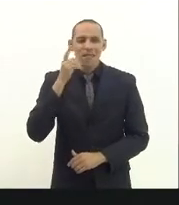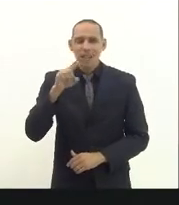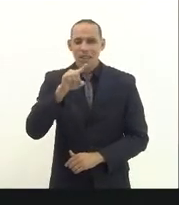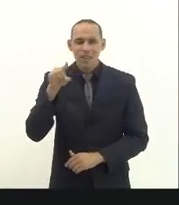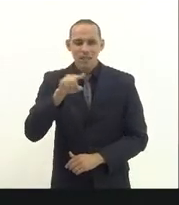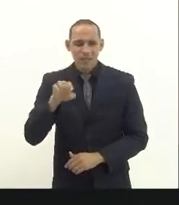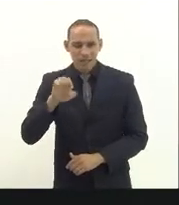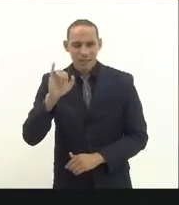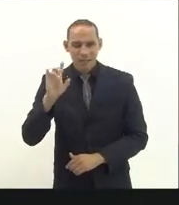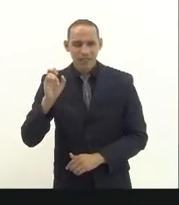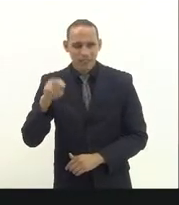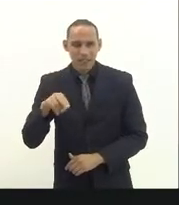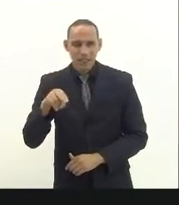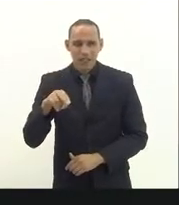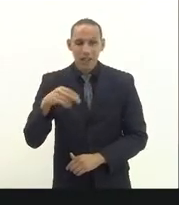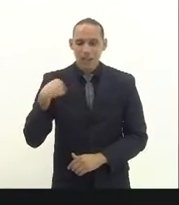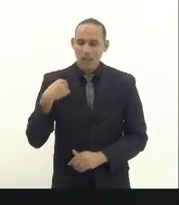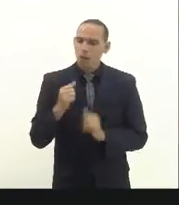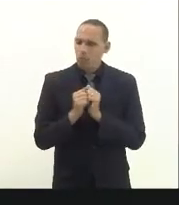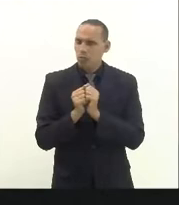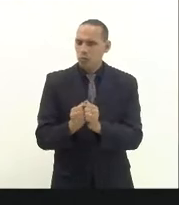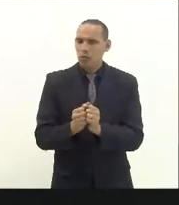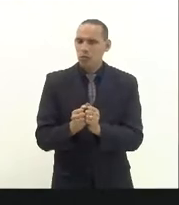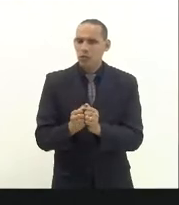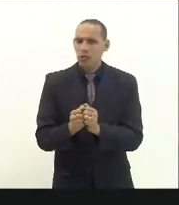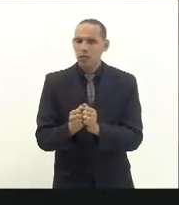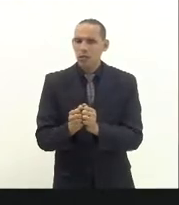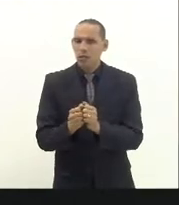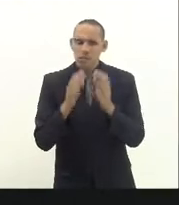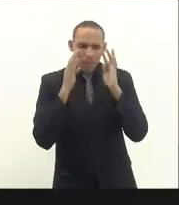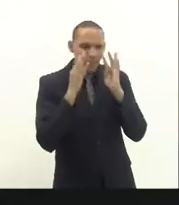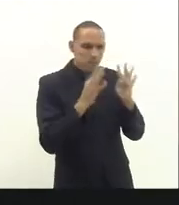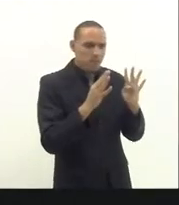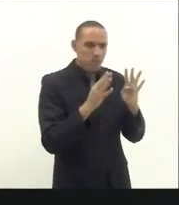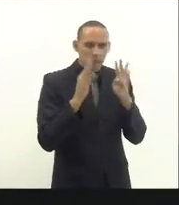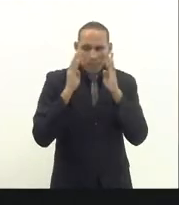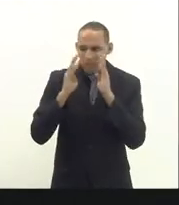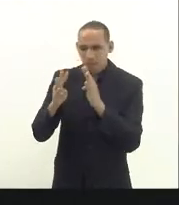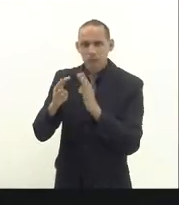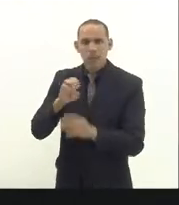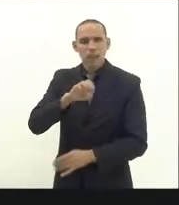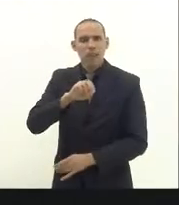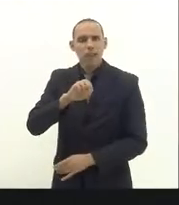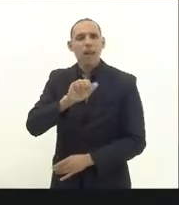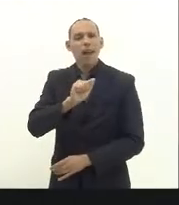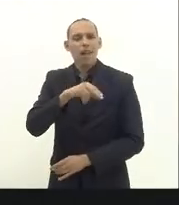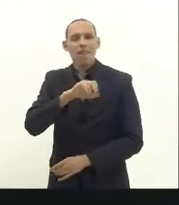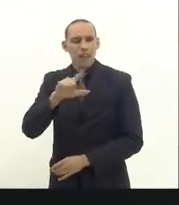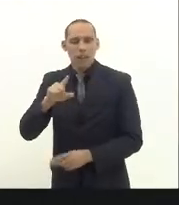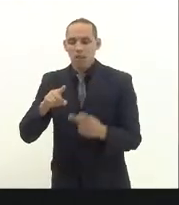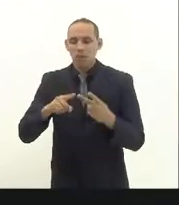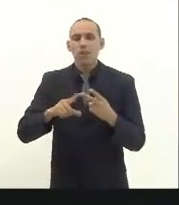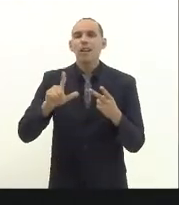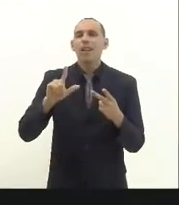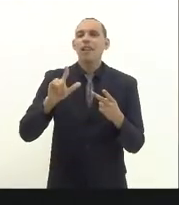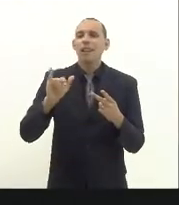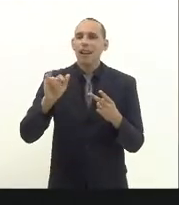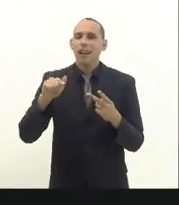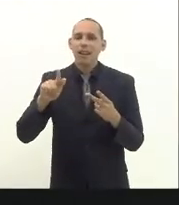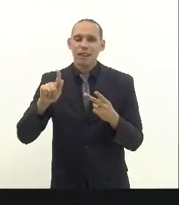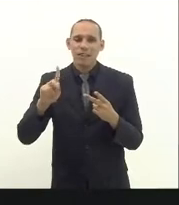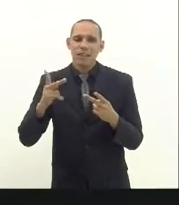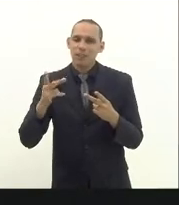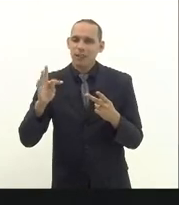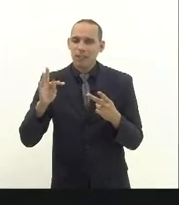presidiu aqui nessa casa que eu participei foi ouvido tanto anel quanto a light omissão das duas